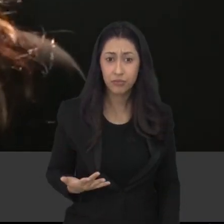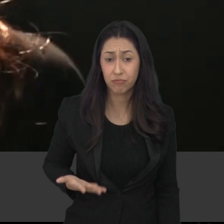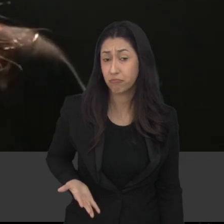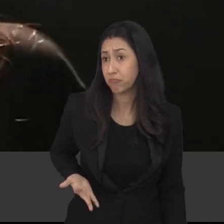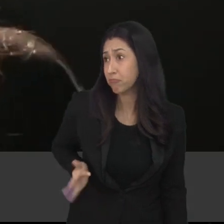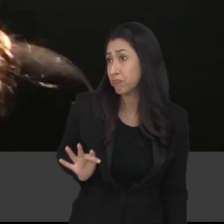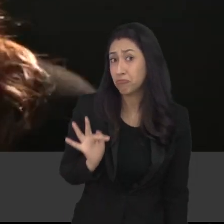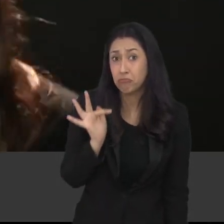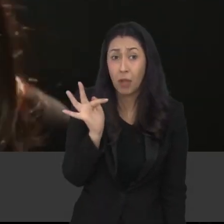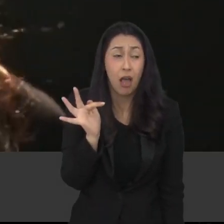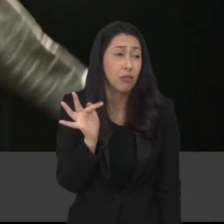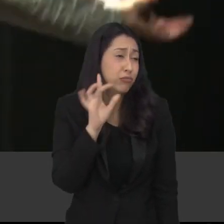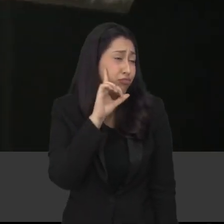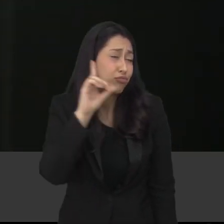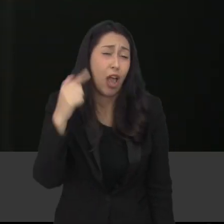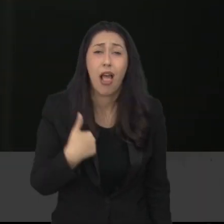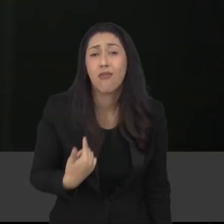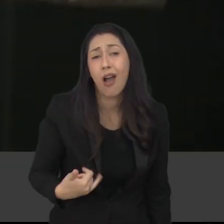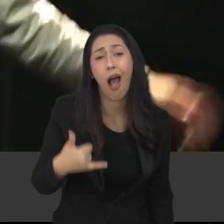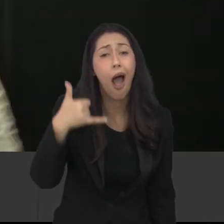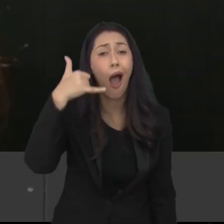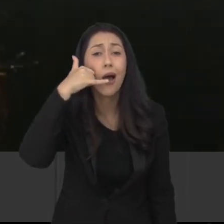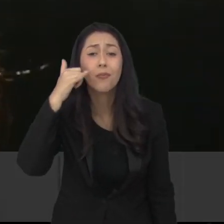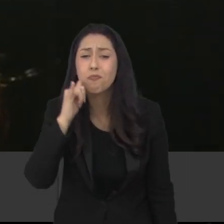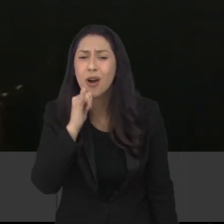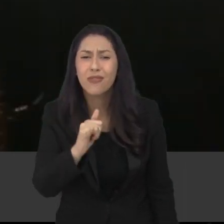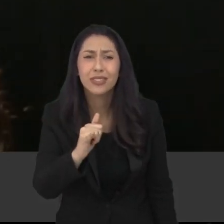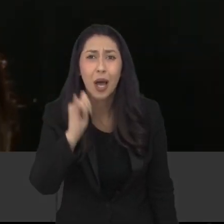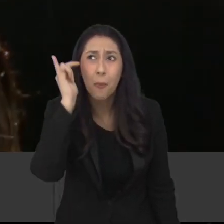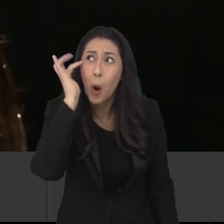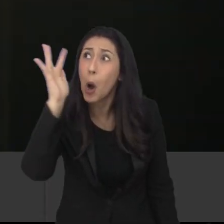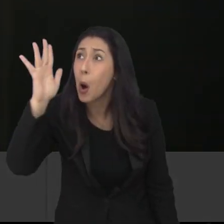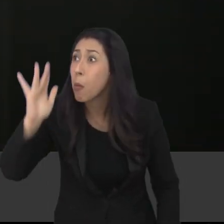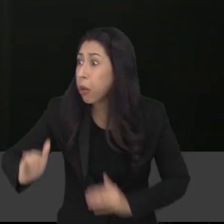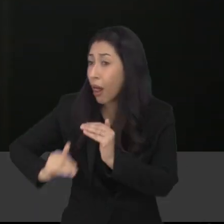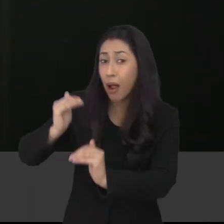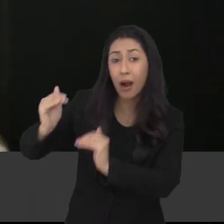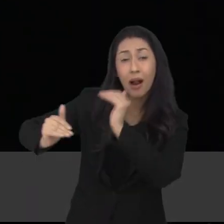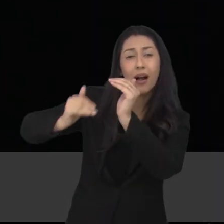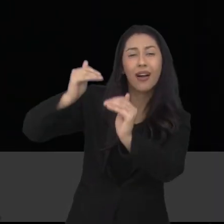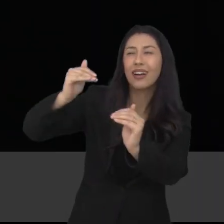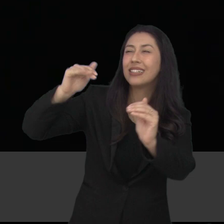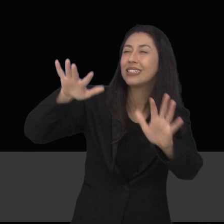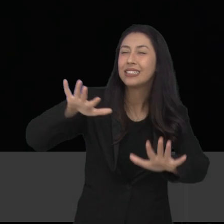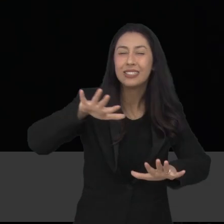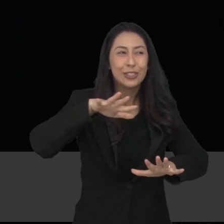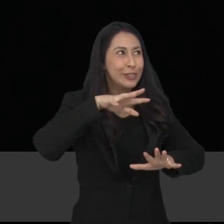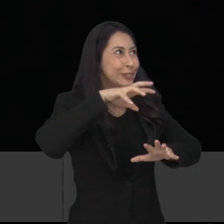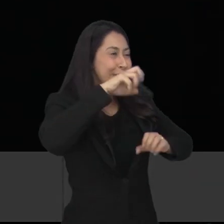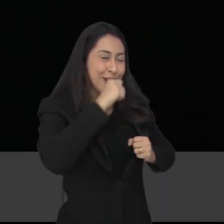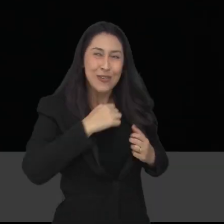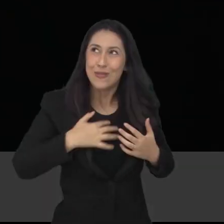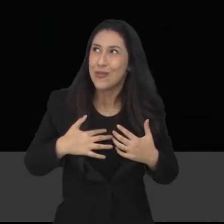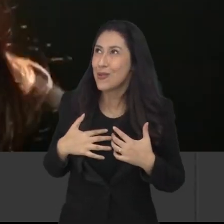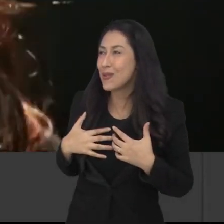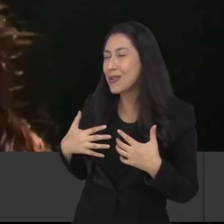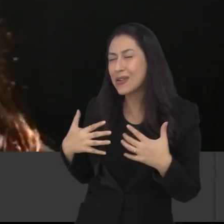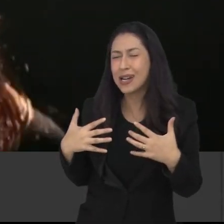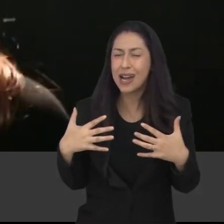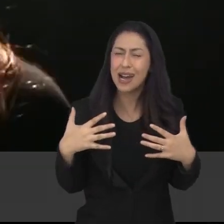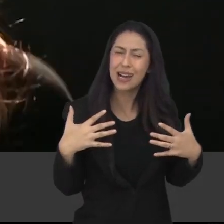lhe telefonar, pra lhe dizer que aquele sonho cresceu. No ar que eu